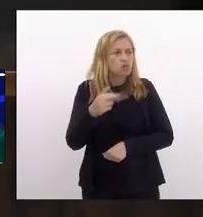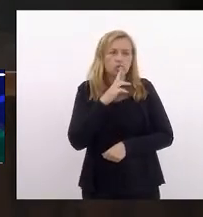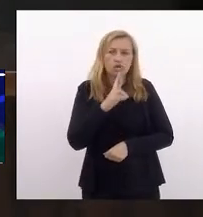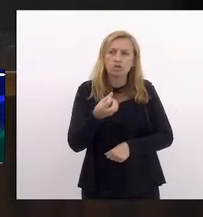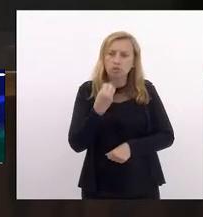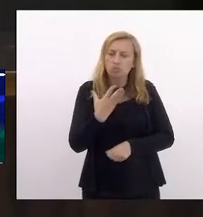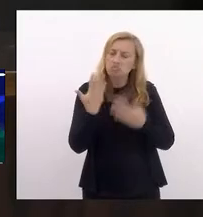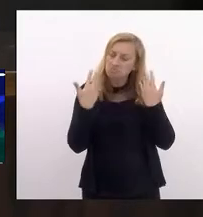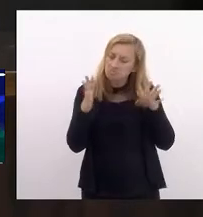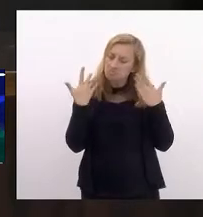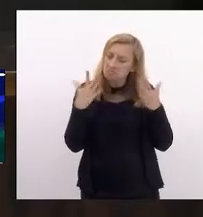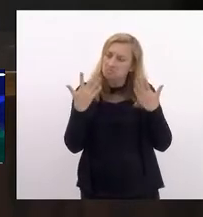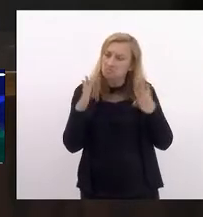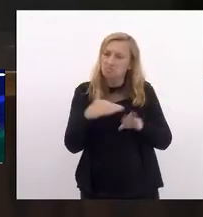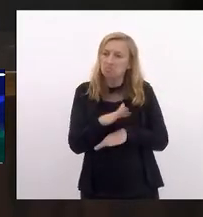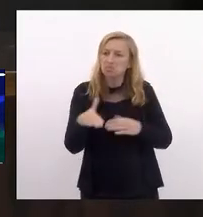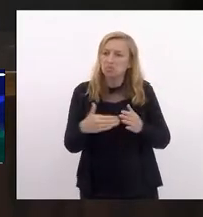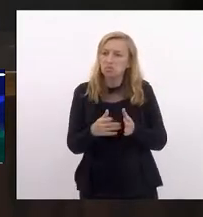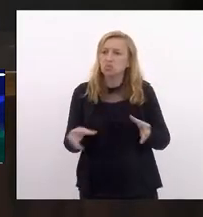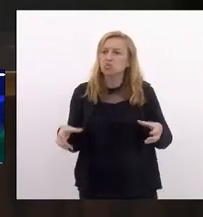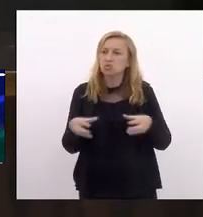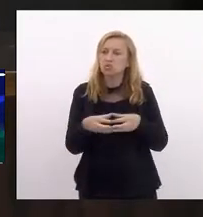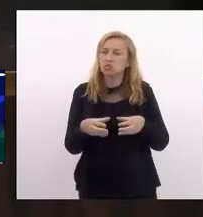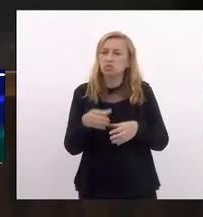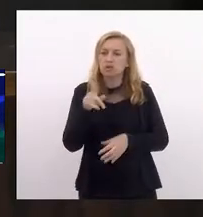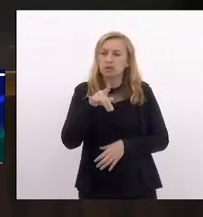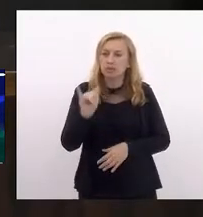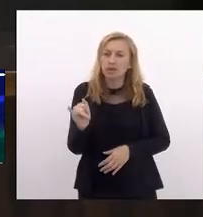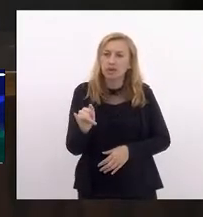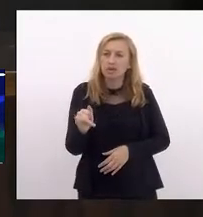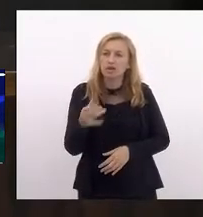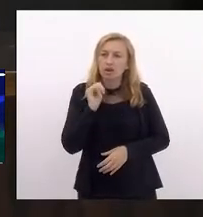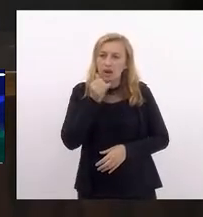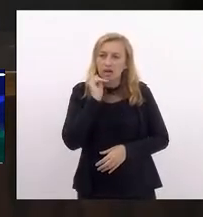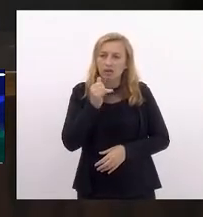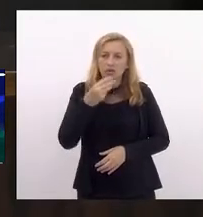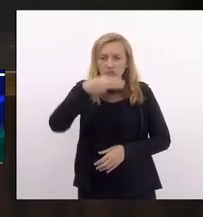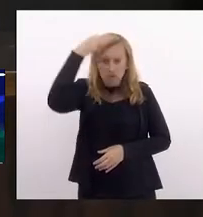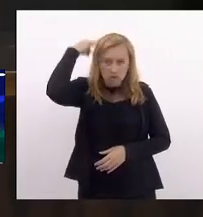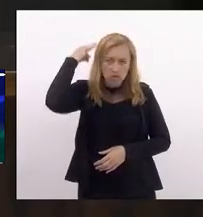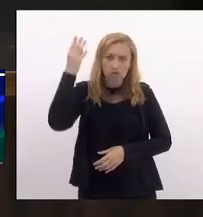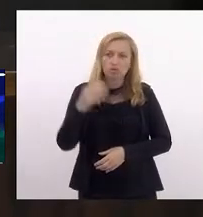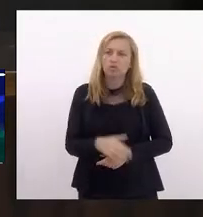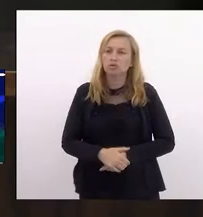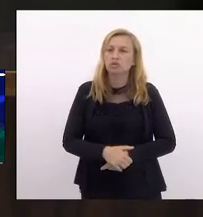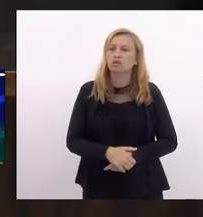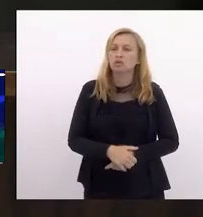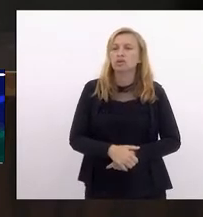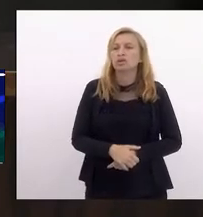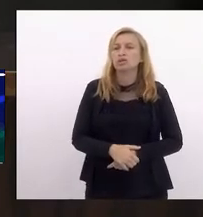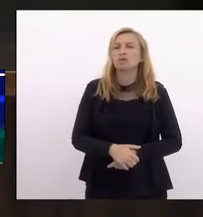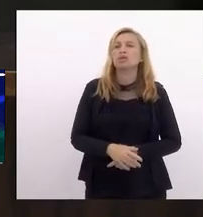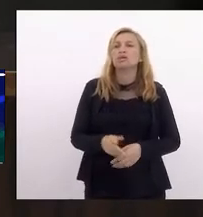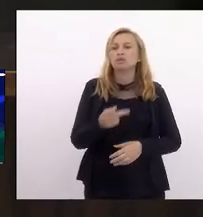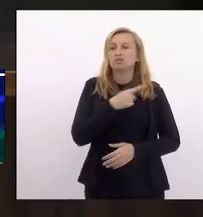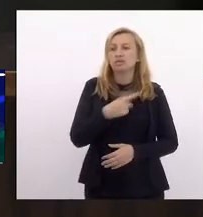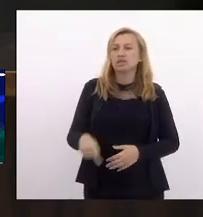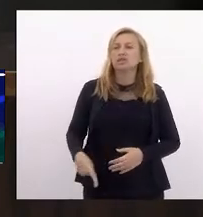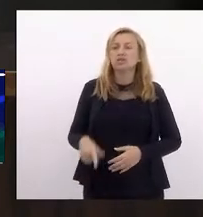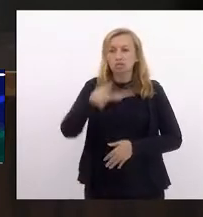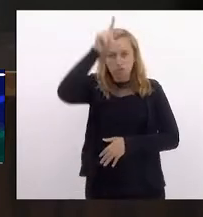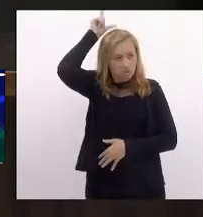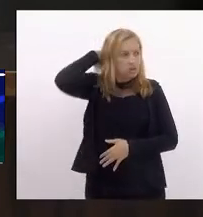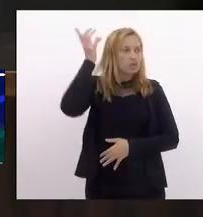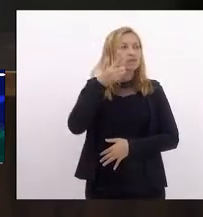Então parabéns a todos os integrantes da CPI ao relator Márcio Pacheco ao ao presidente do Hospital